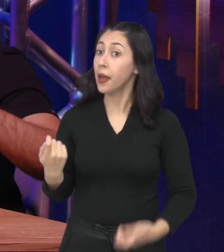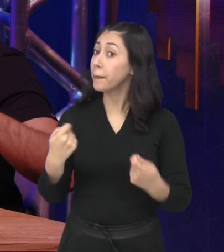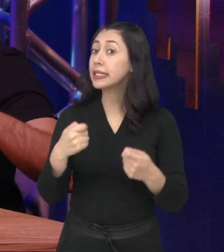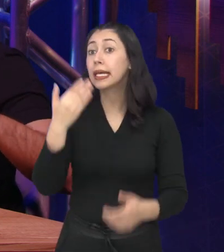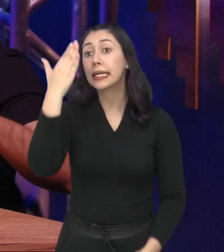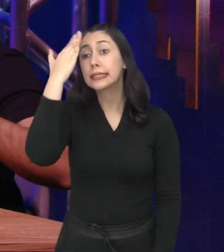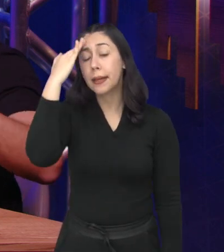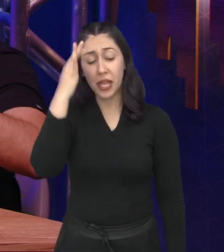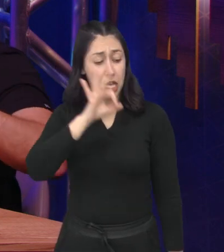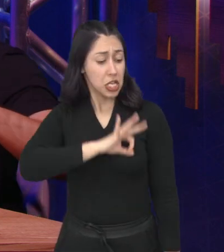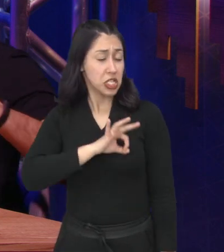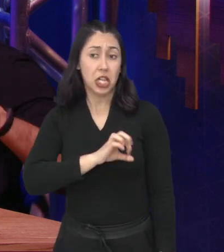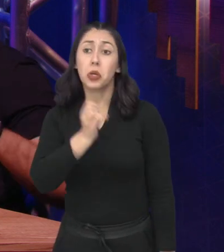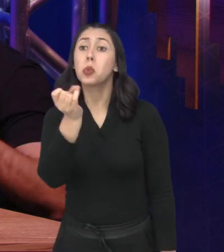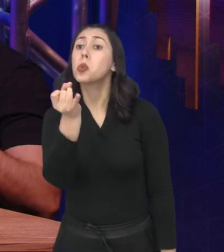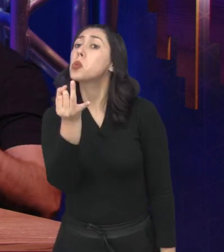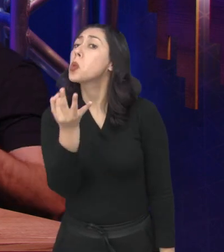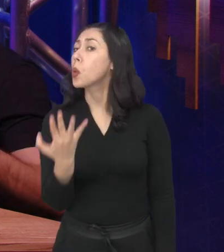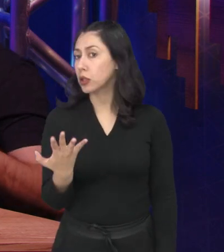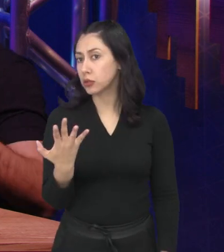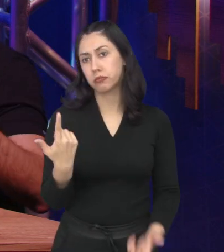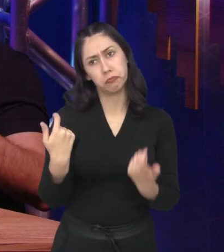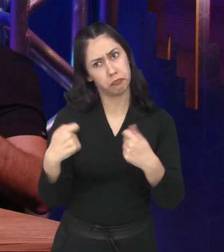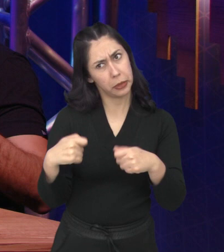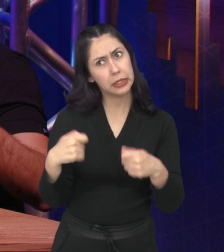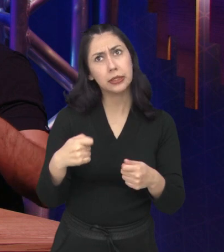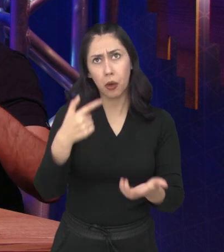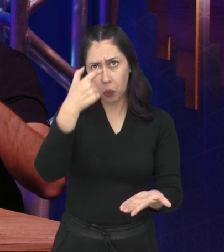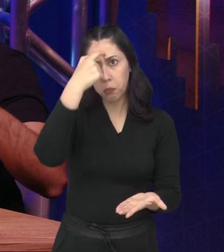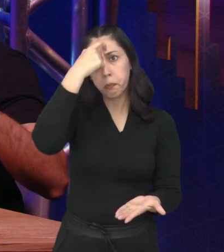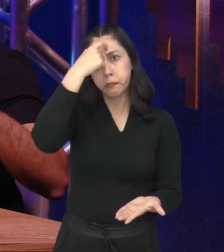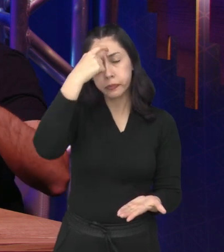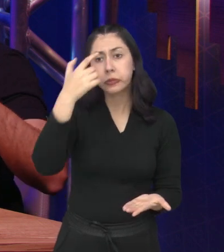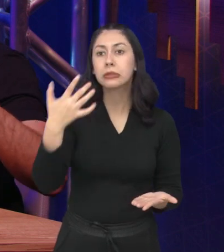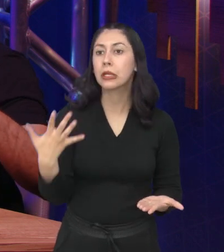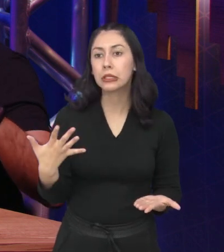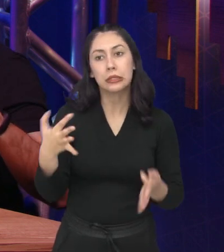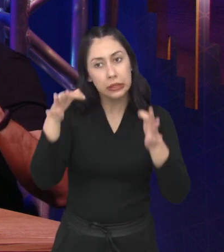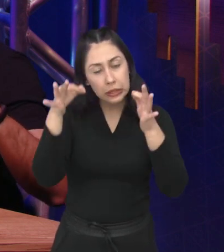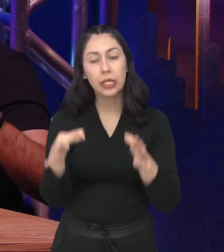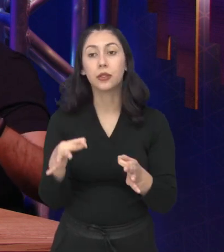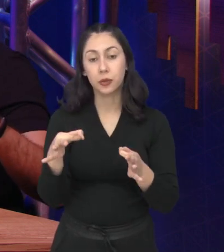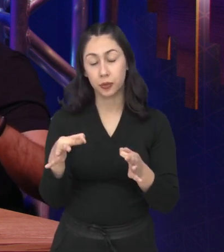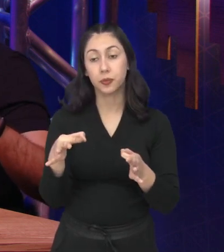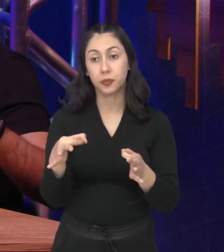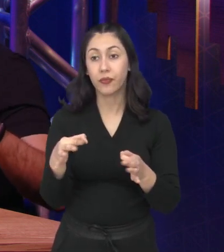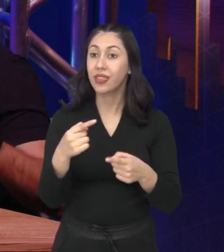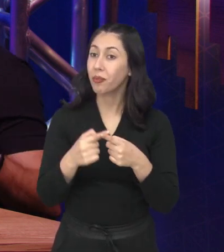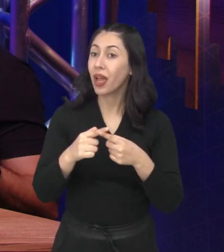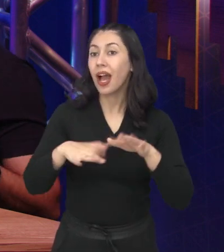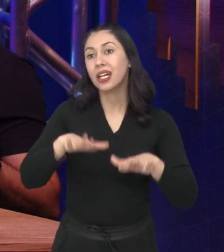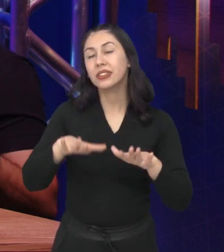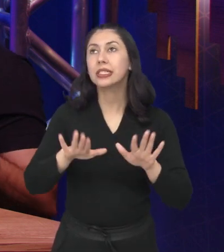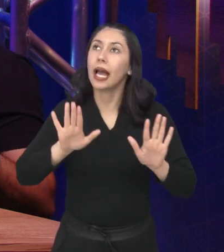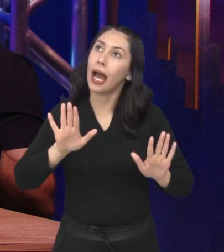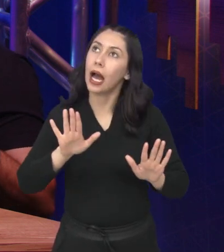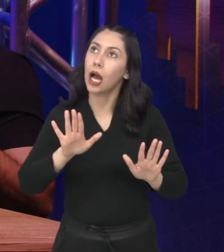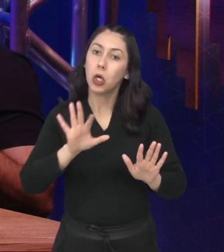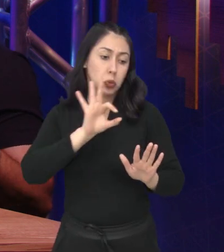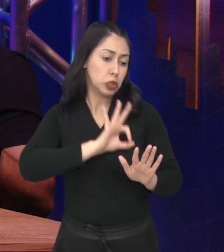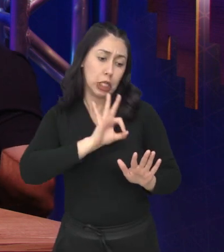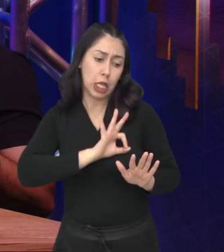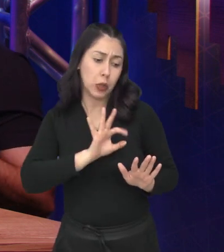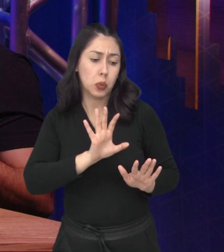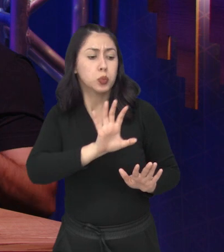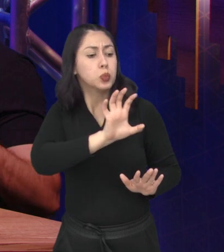está ganhando ali. Às vezes você faz um freela aqui, outro lá. Você tem que ter uma consciência de quanto você está ganhando exatamente, né? Porque às vezes você fala,